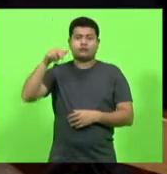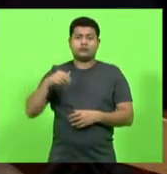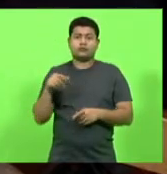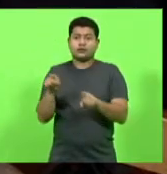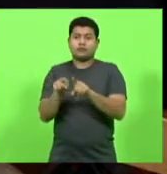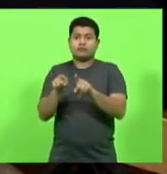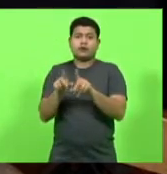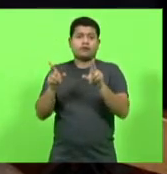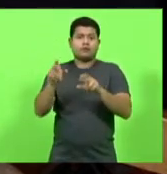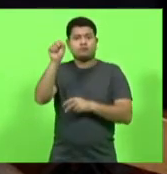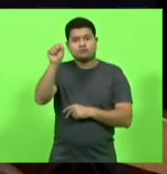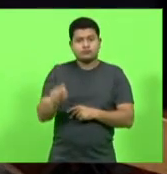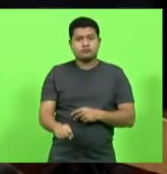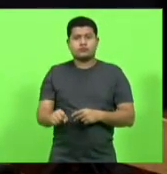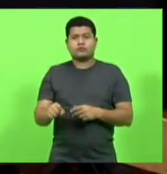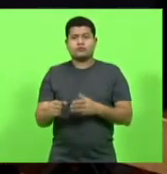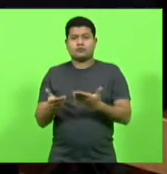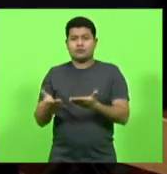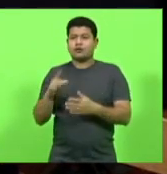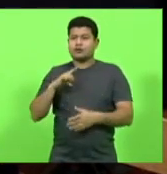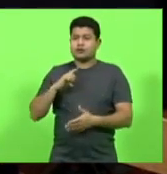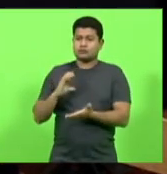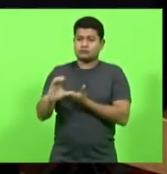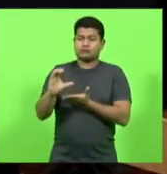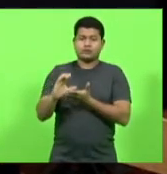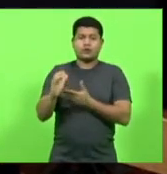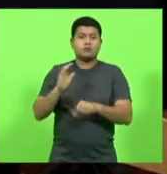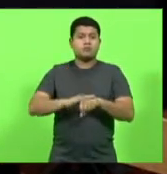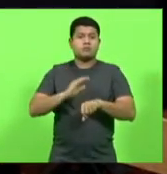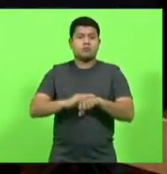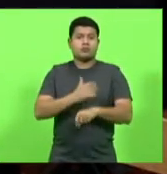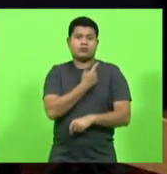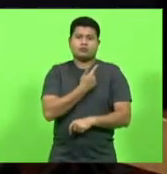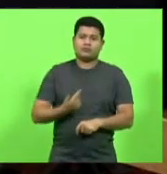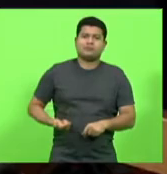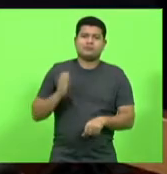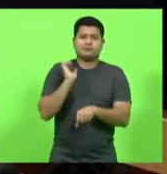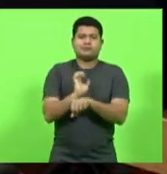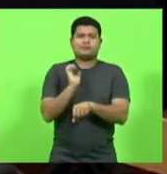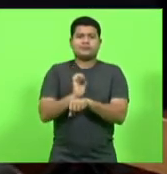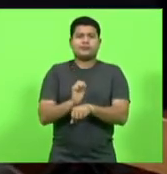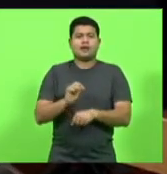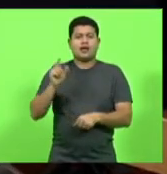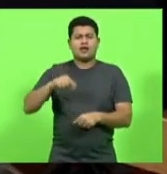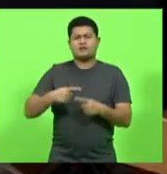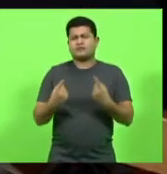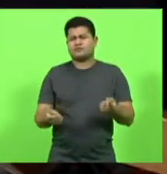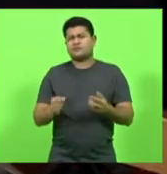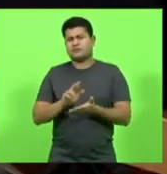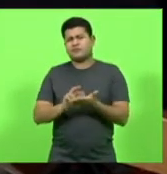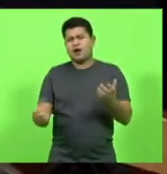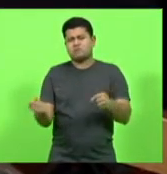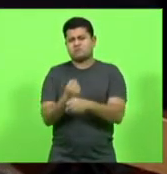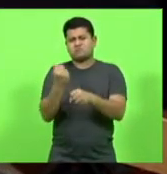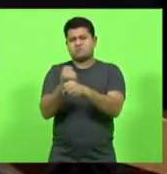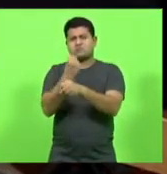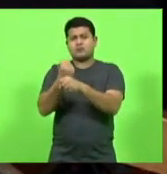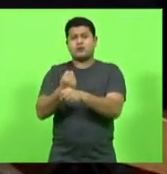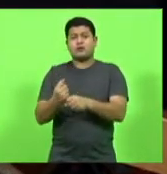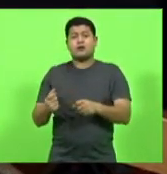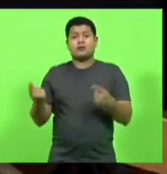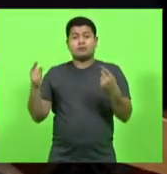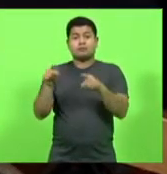também recebe investimentos do governo do estado. Enfim, é uma série de obras, também em parceria com